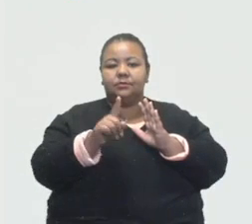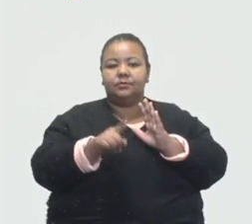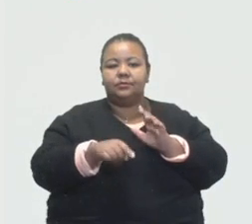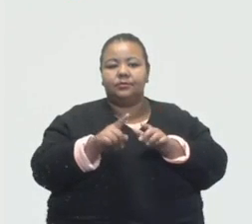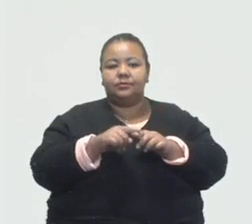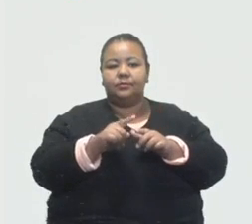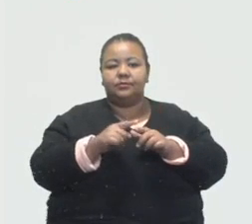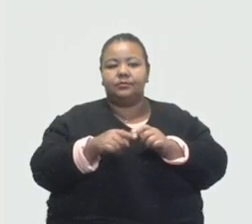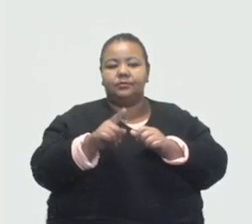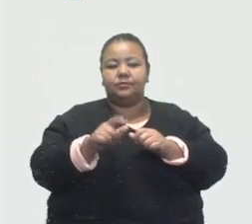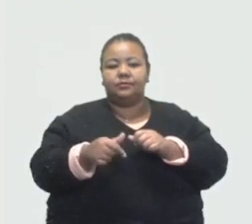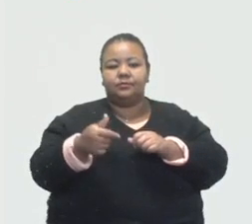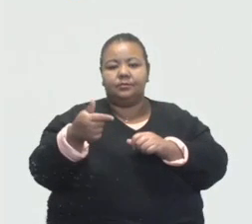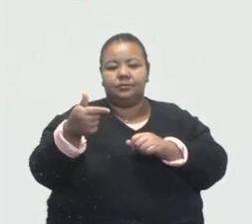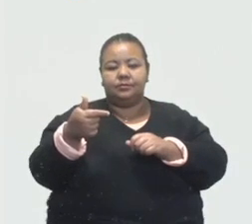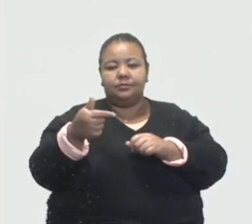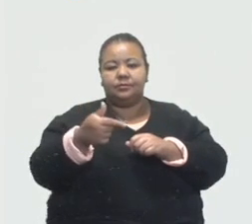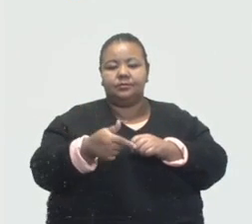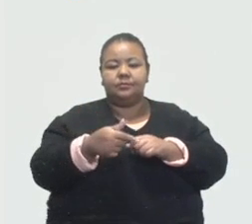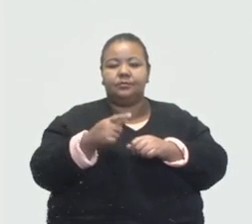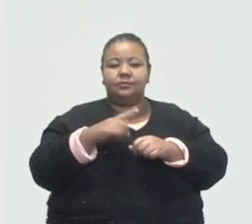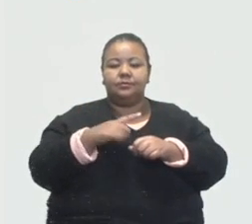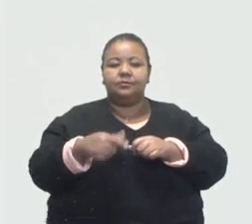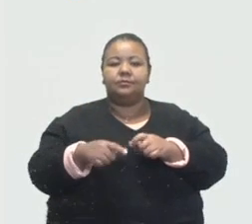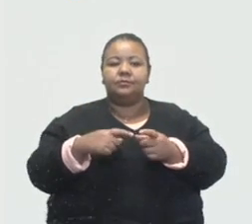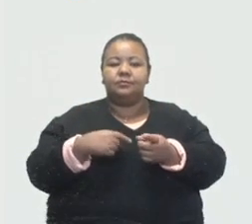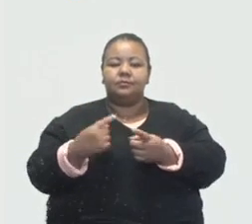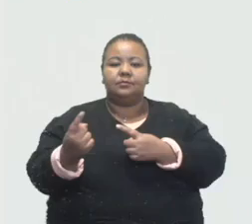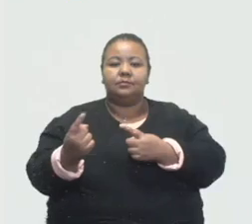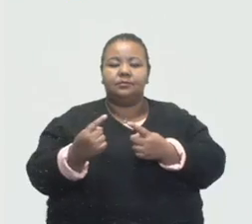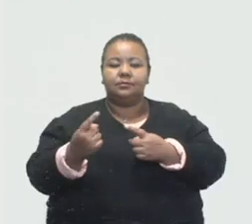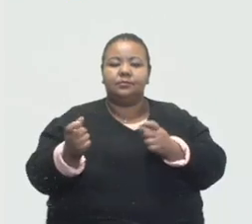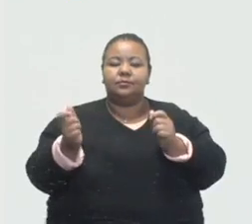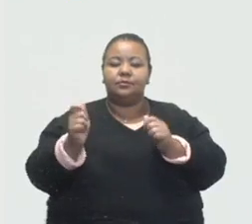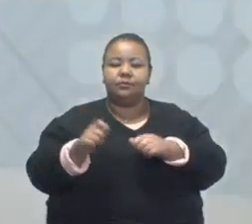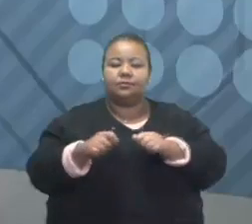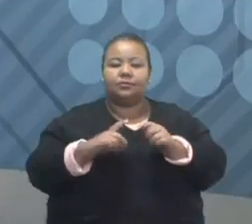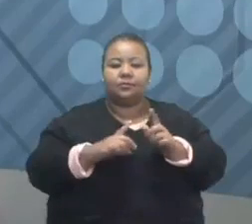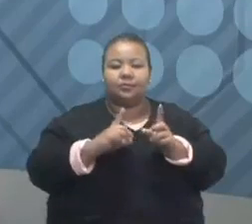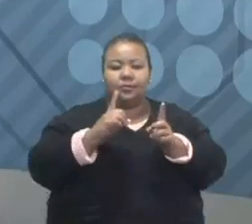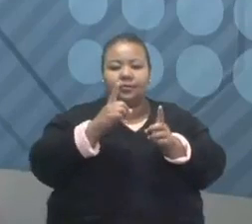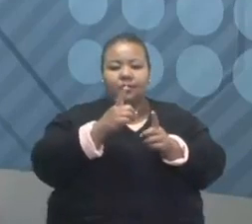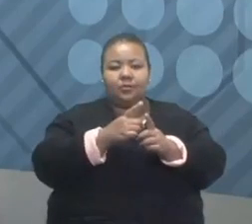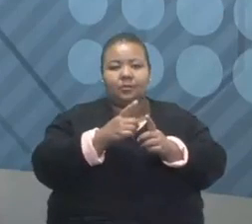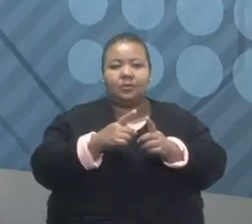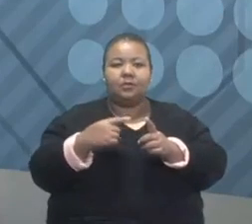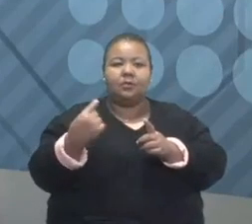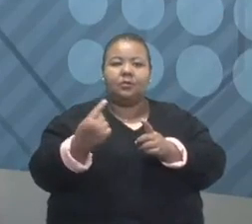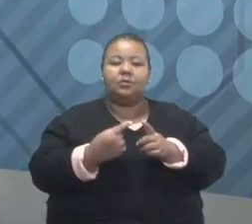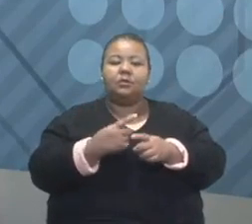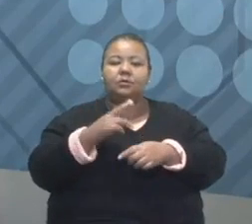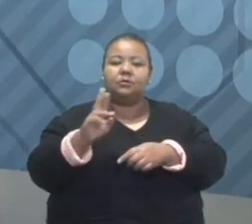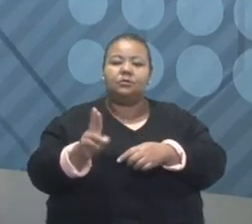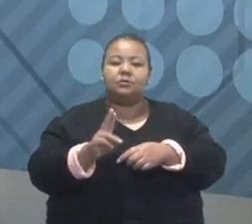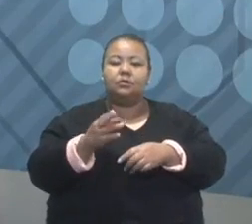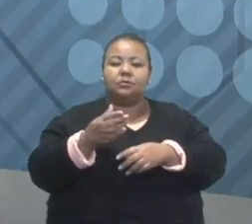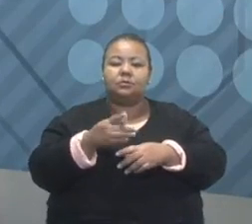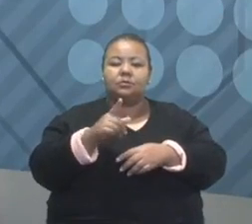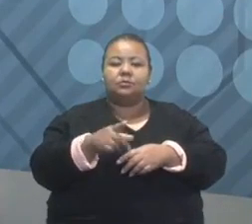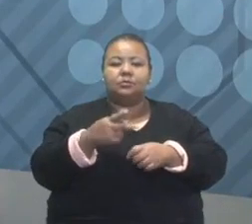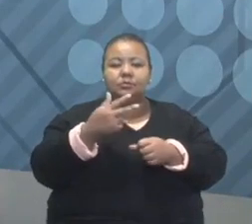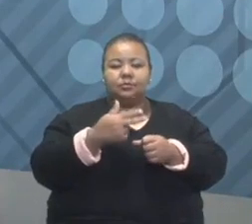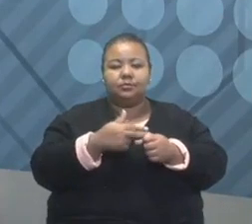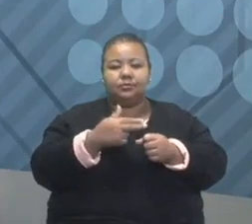ser 2. Então, a gente tem essa relação que a gente pode encontrar quando nós trabalhamos com o